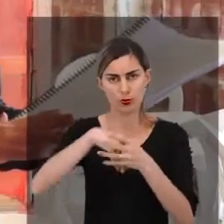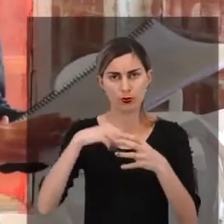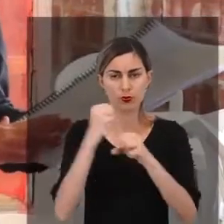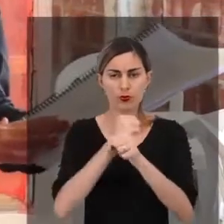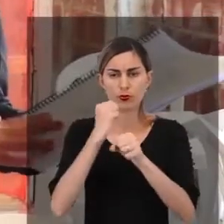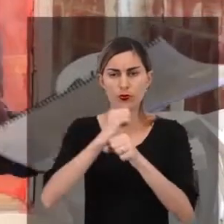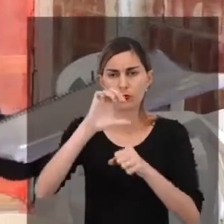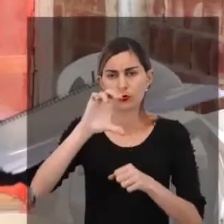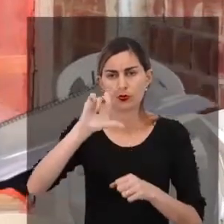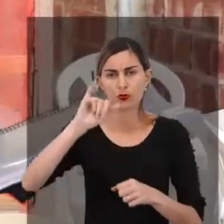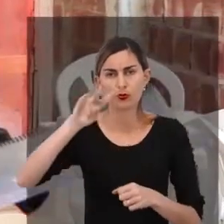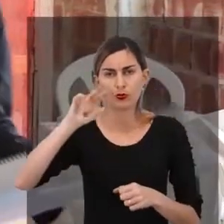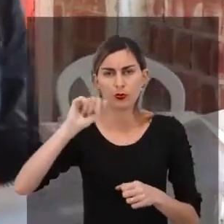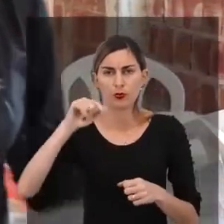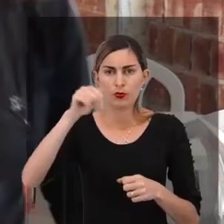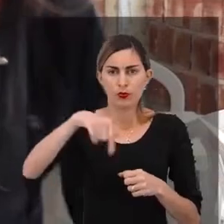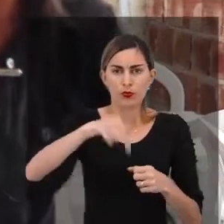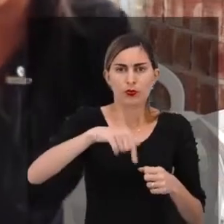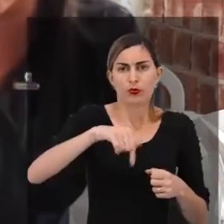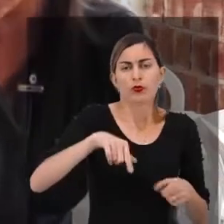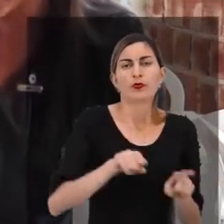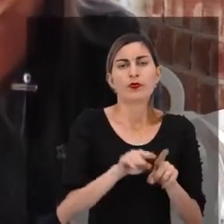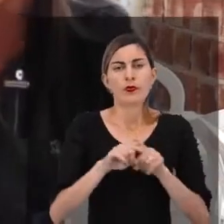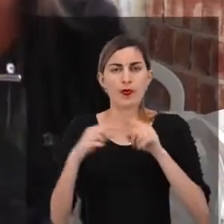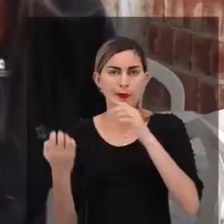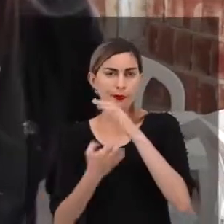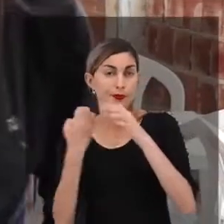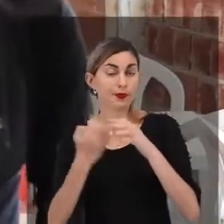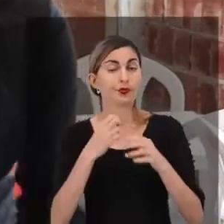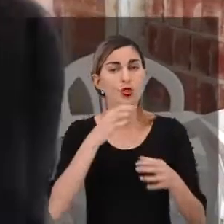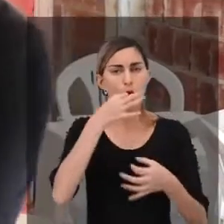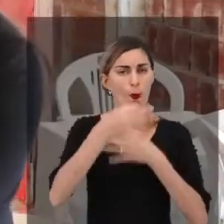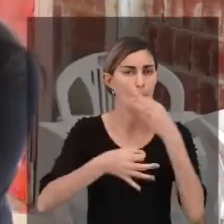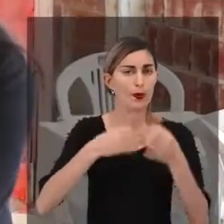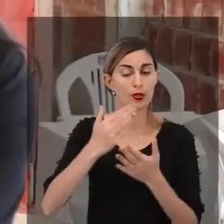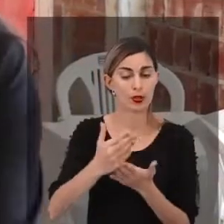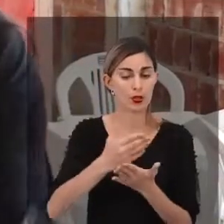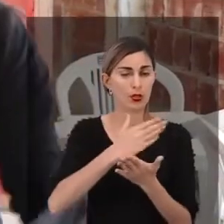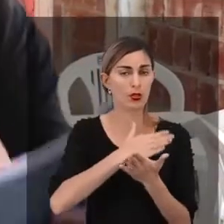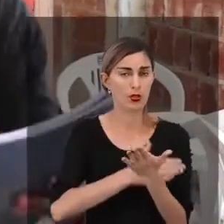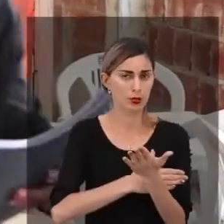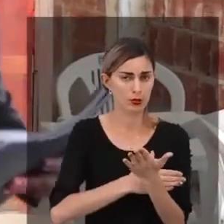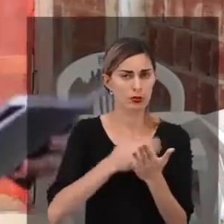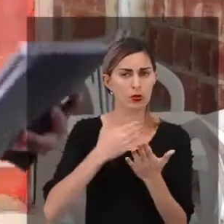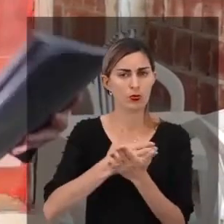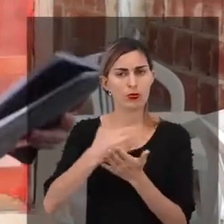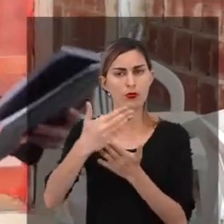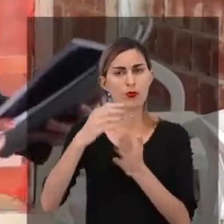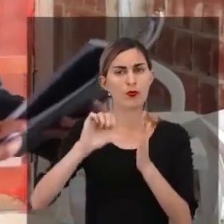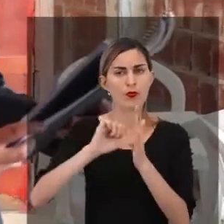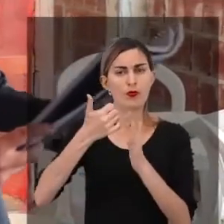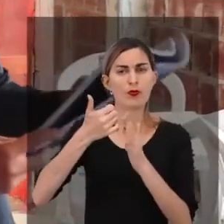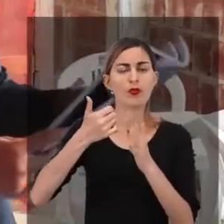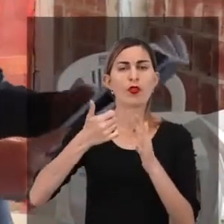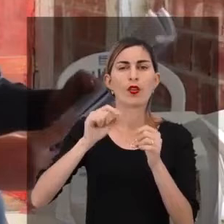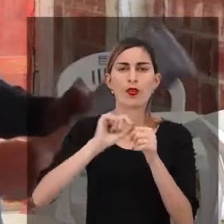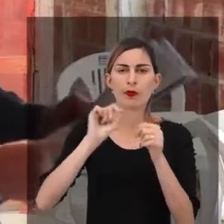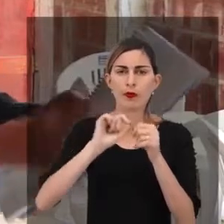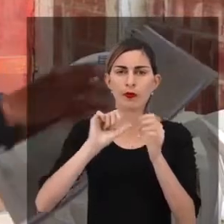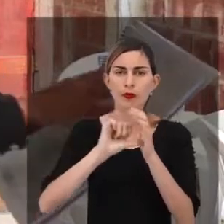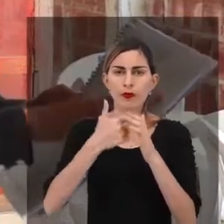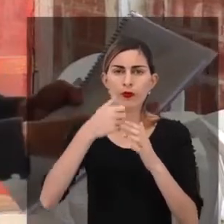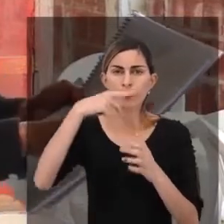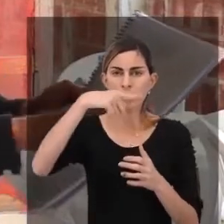Construção Civil. Aqui, nessa obra, e algumas empresas optam pelo seguinte: antes de iniciar a obra, eles fazem